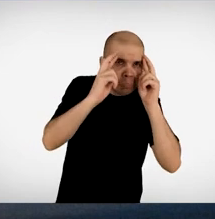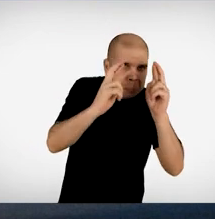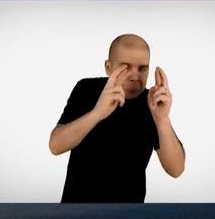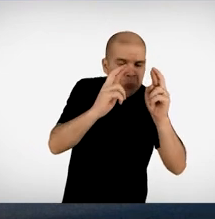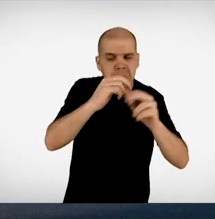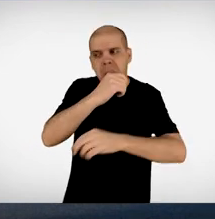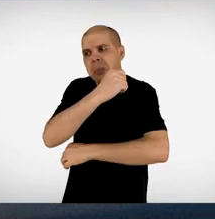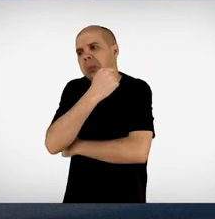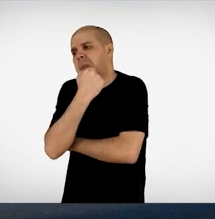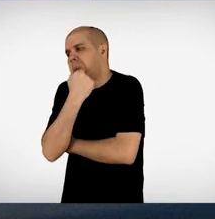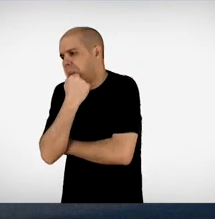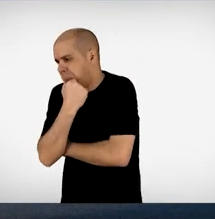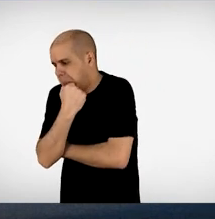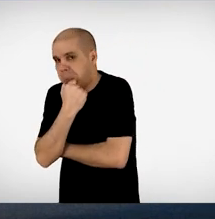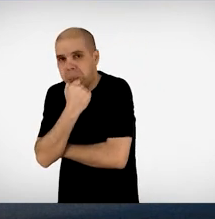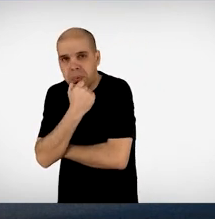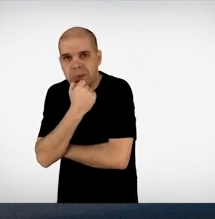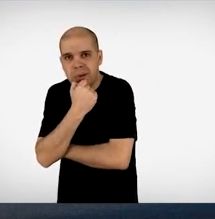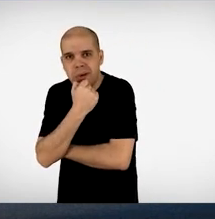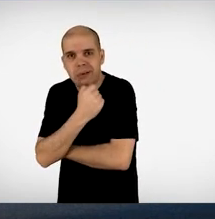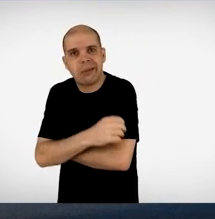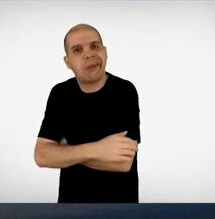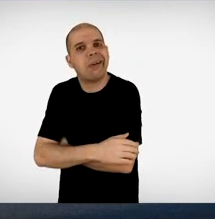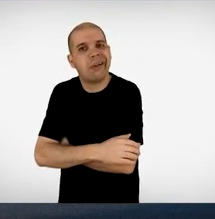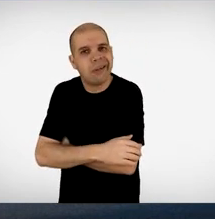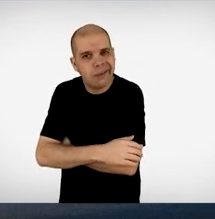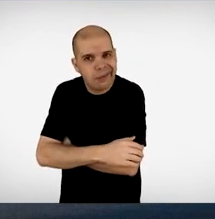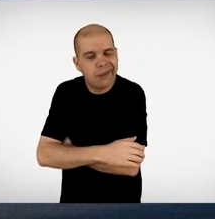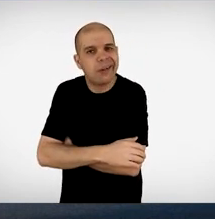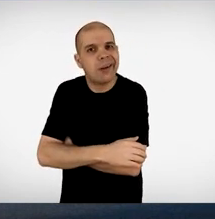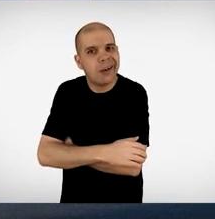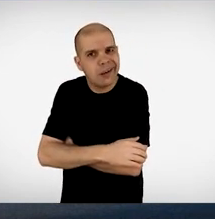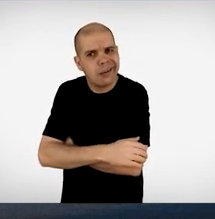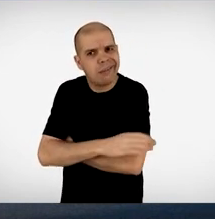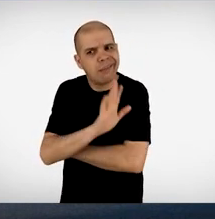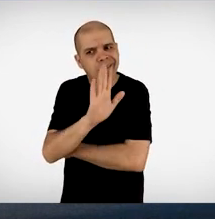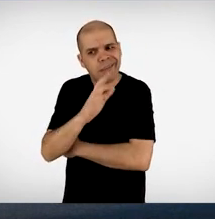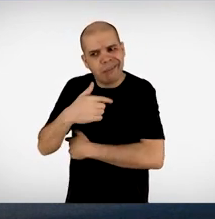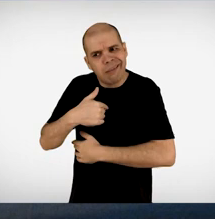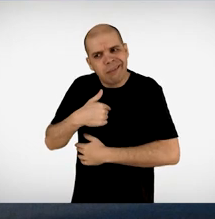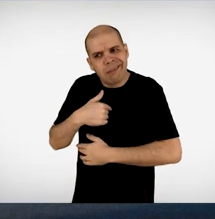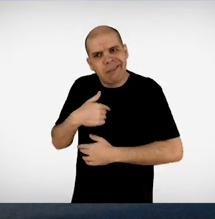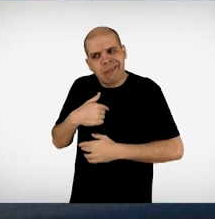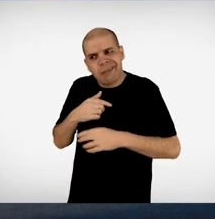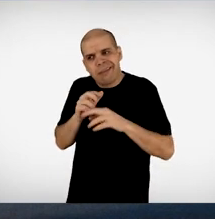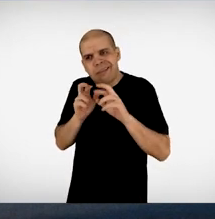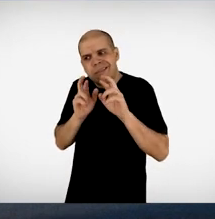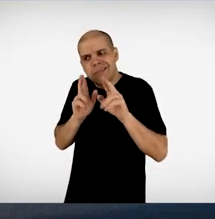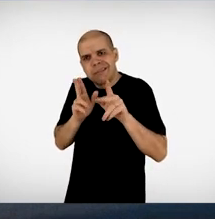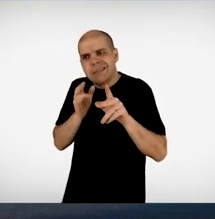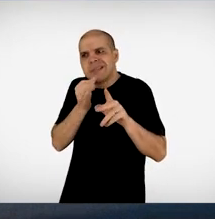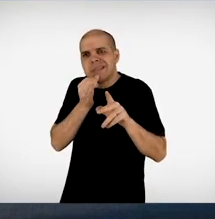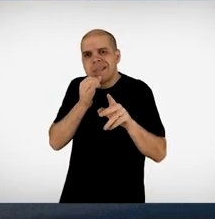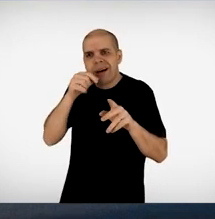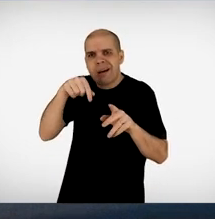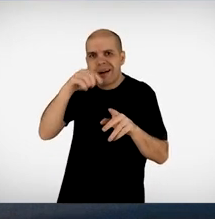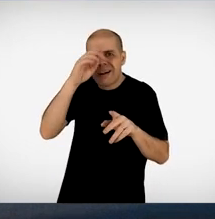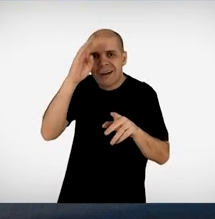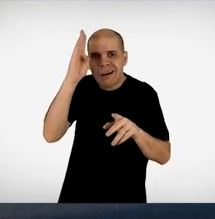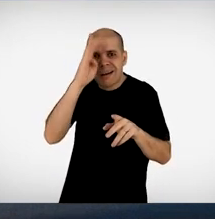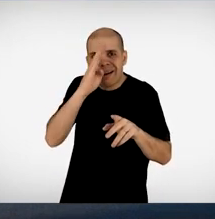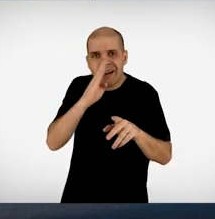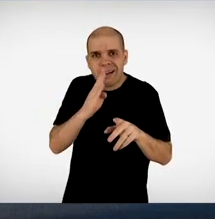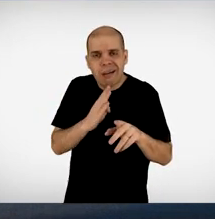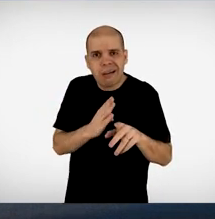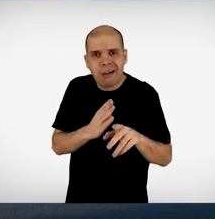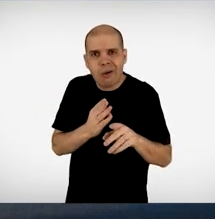mais privilegiadas, eu me considero entre as muito privilegiadas, não tem esse ambiente tão seguro quanto a Julie tem. Imagina uma